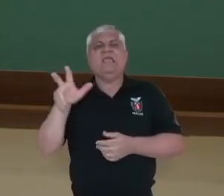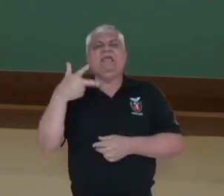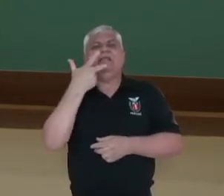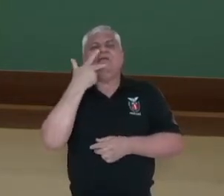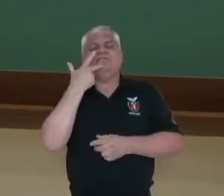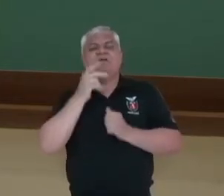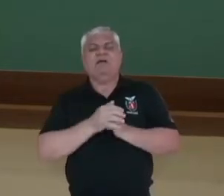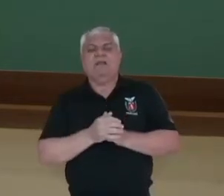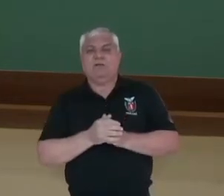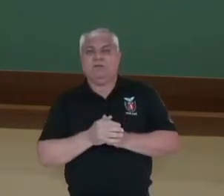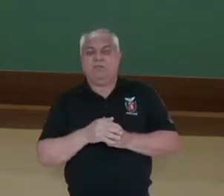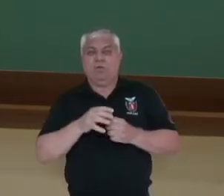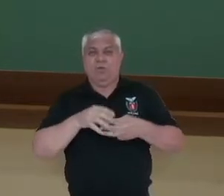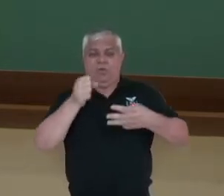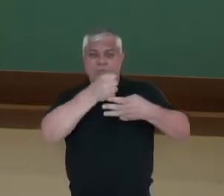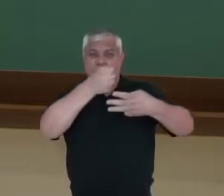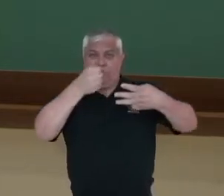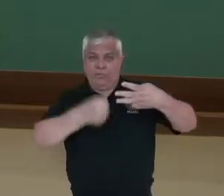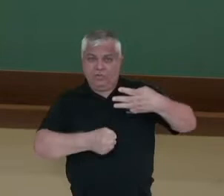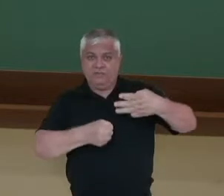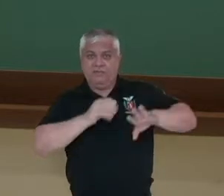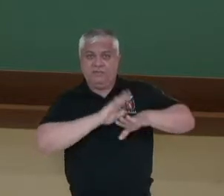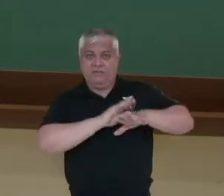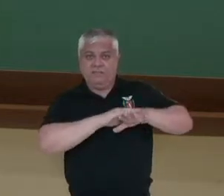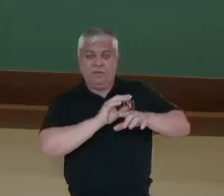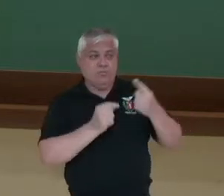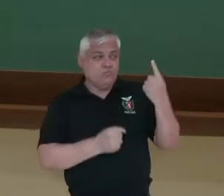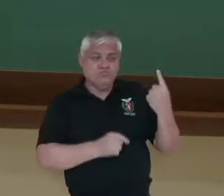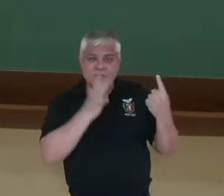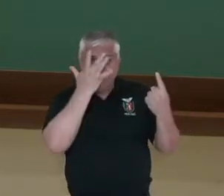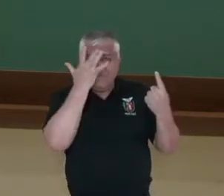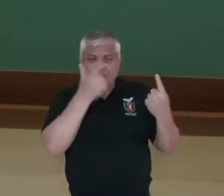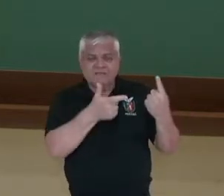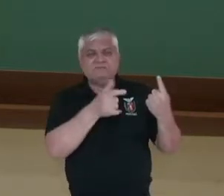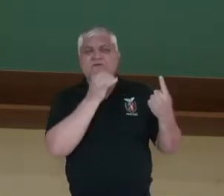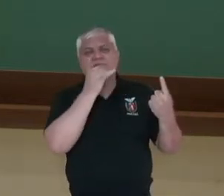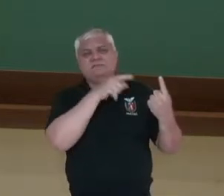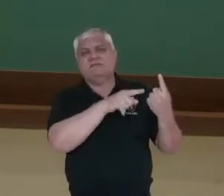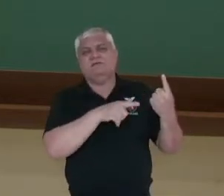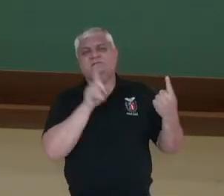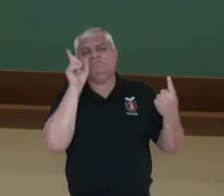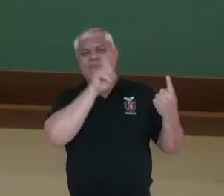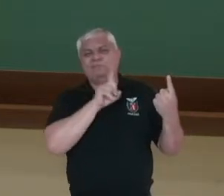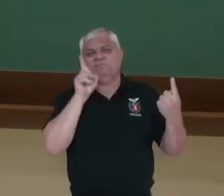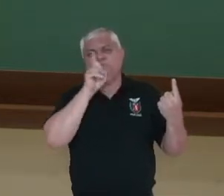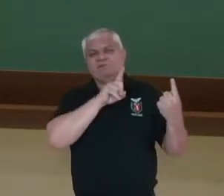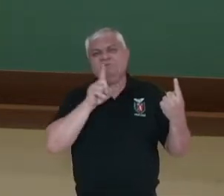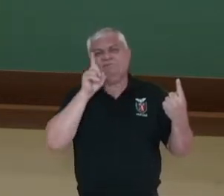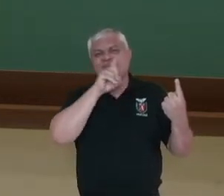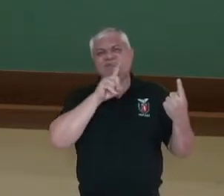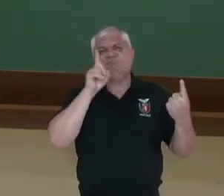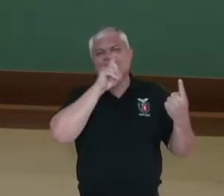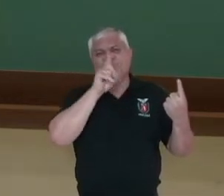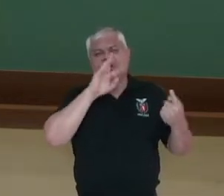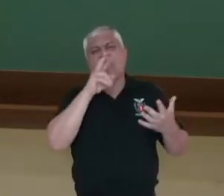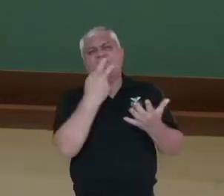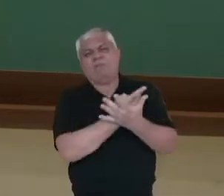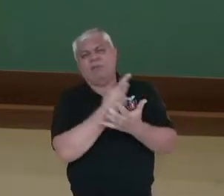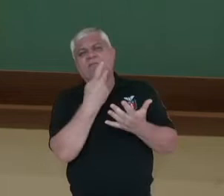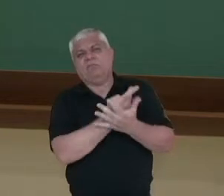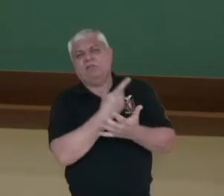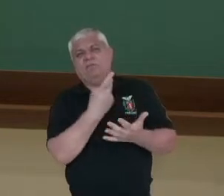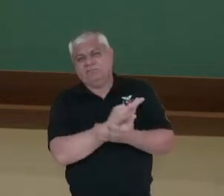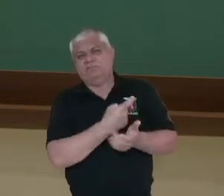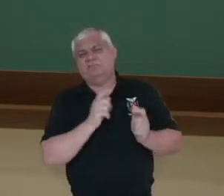está concentrado nas mãos de uma só pessoa, há uma tendência de acontecer o abuso